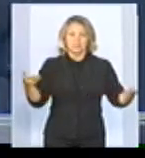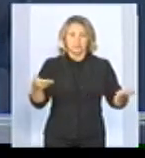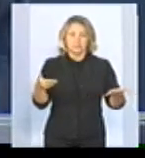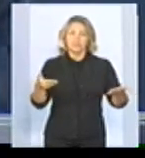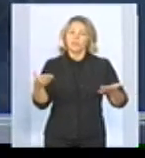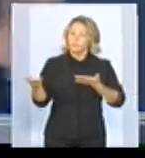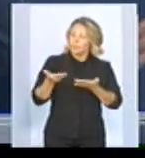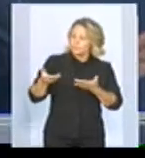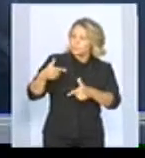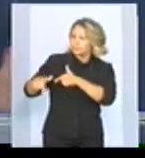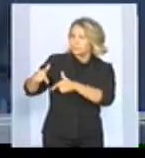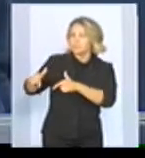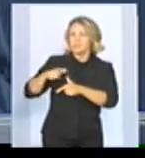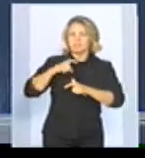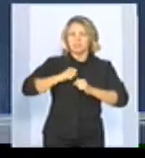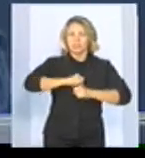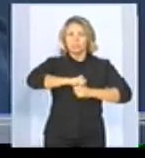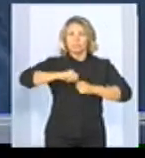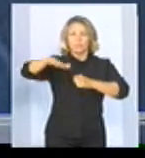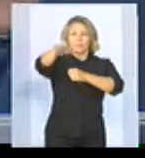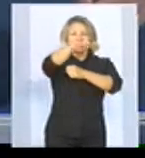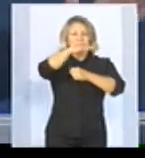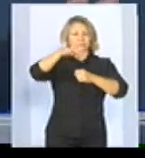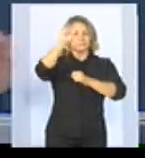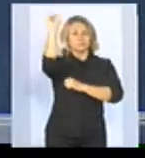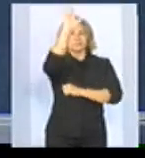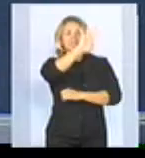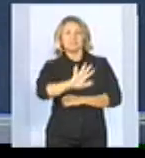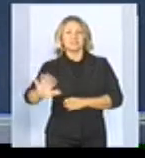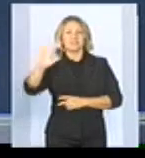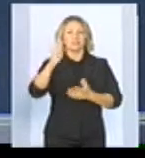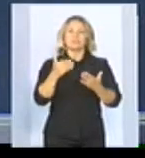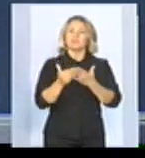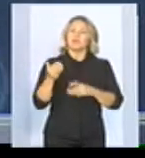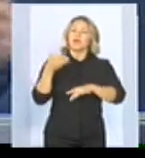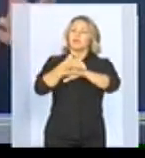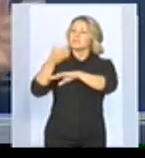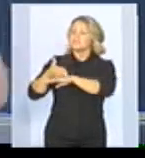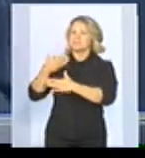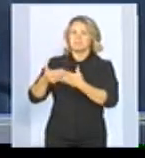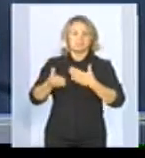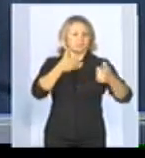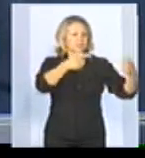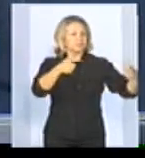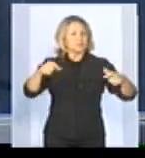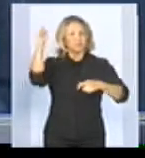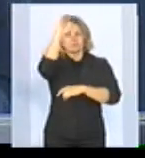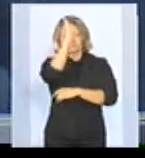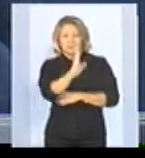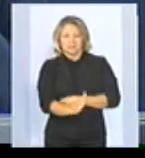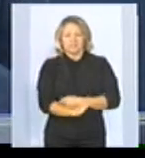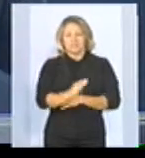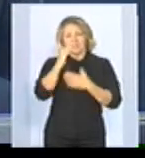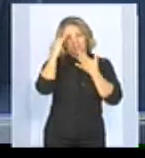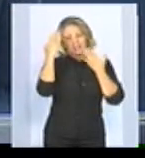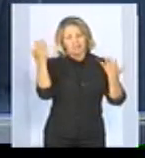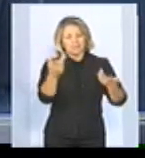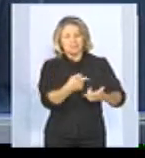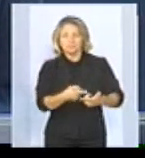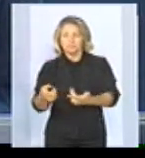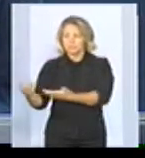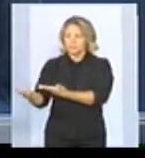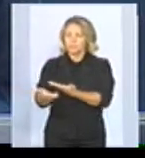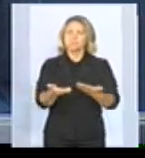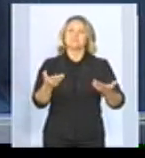um serviço que tem cobertura nacional é acessível em qualquer lugar do país Graças às redes satelitais tem um crescimento